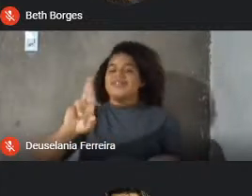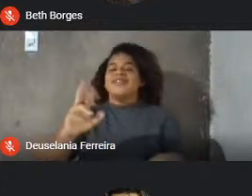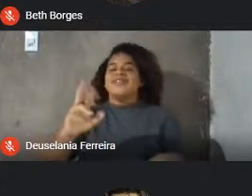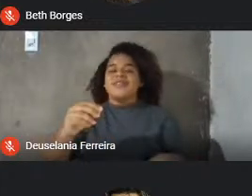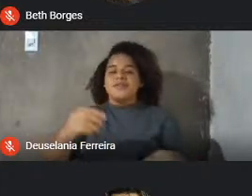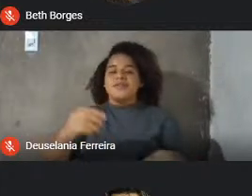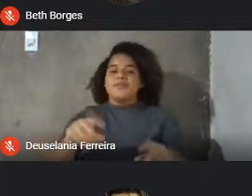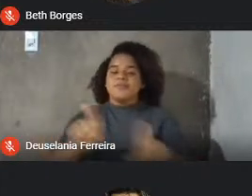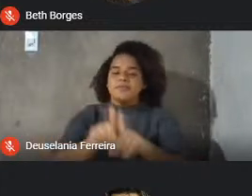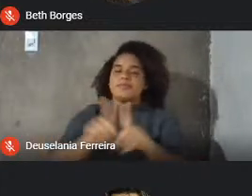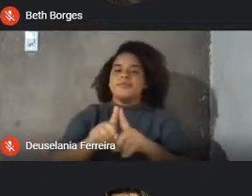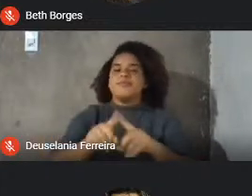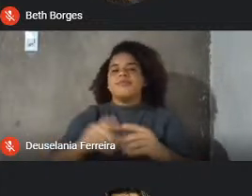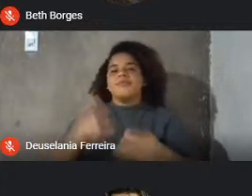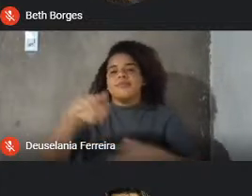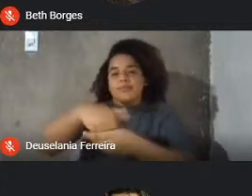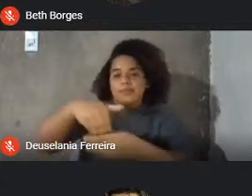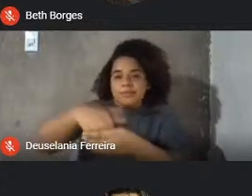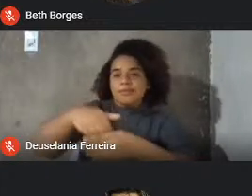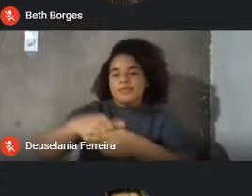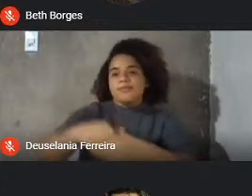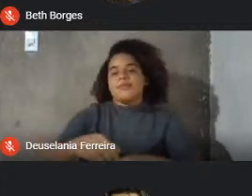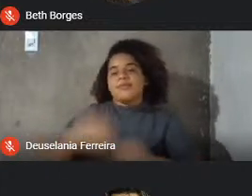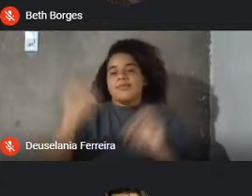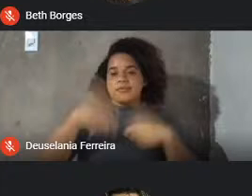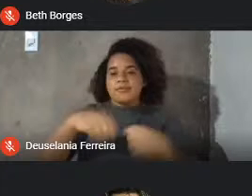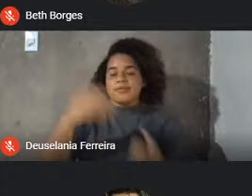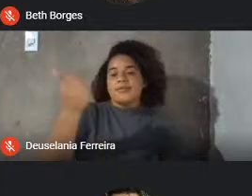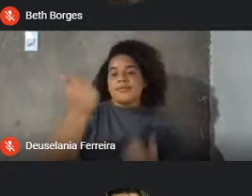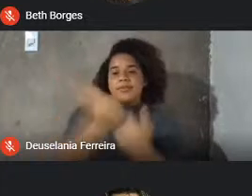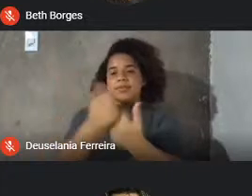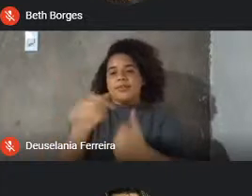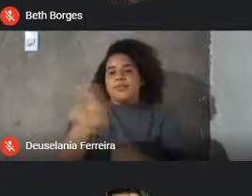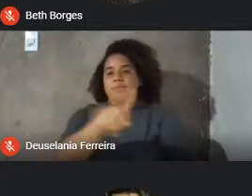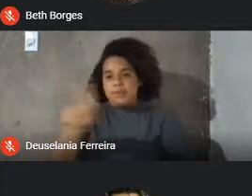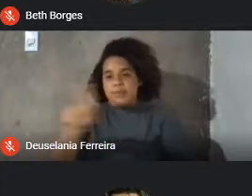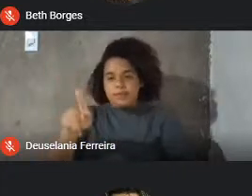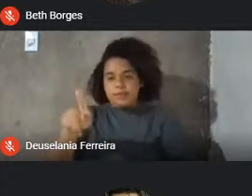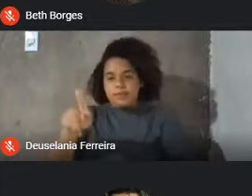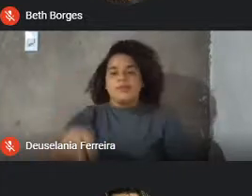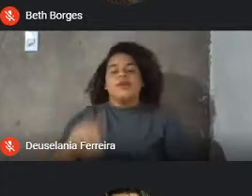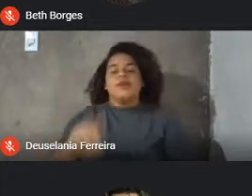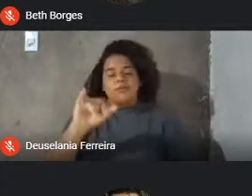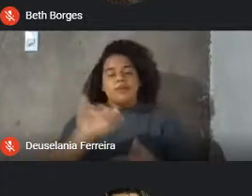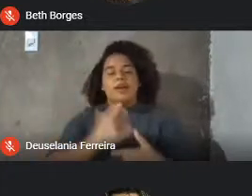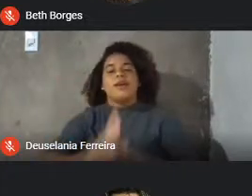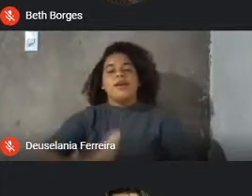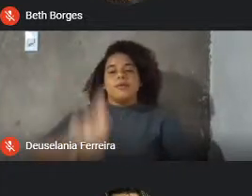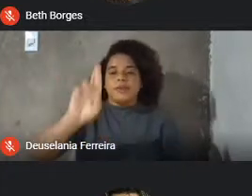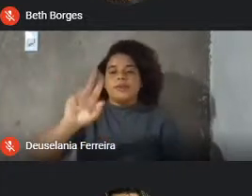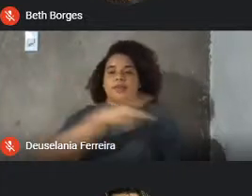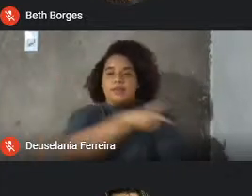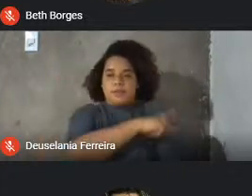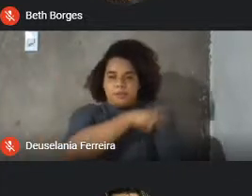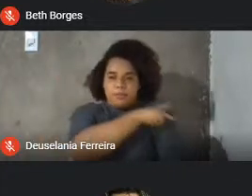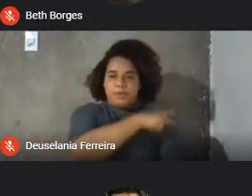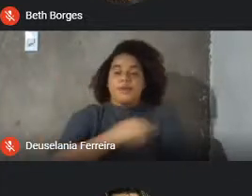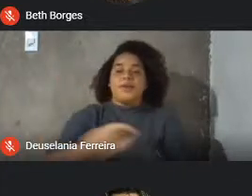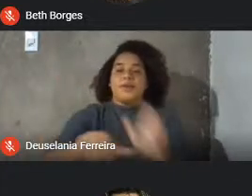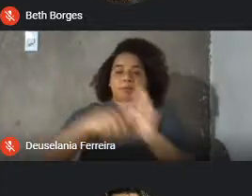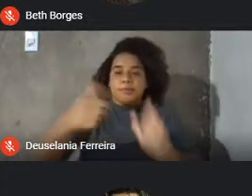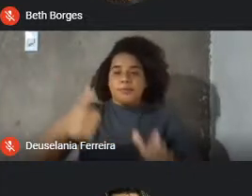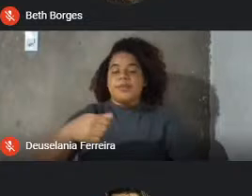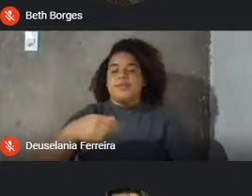à vice-presidência nesse momento, só para vocês ficarem cientes, tá? Nós vamos estar representando o Piauí lá. Primeira vez que o nordestino vai estar